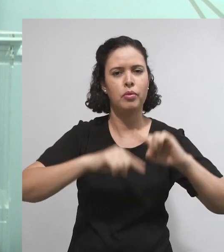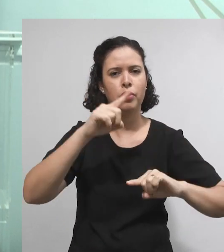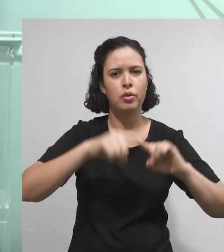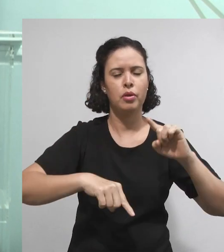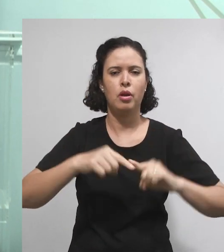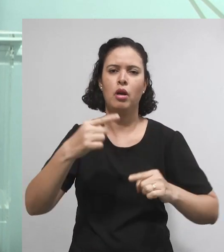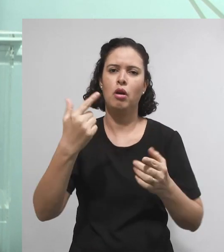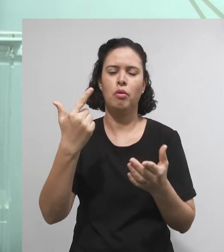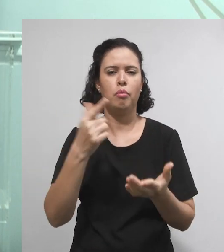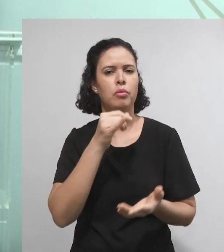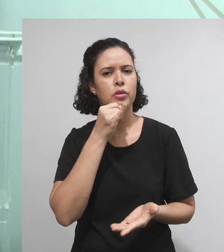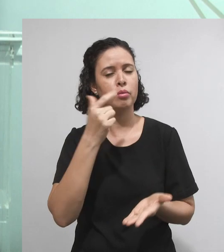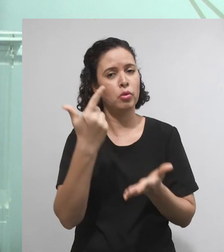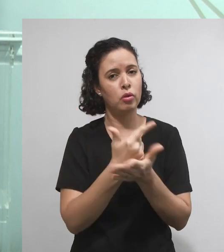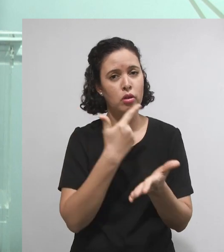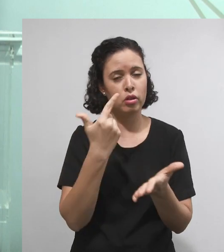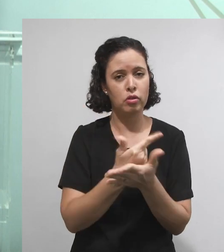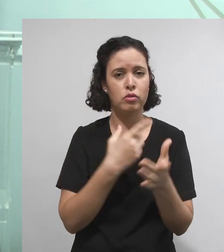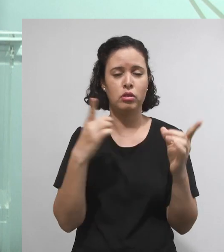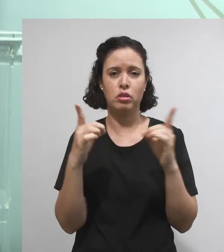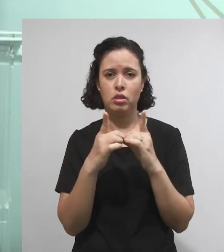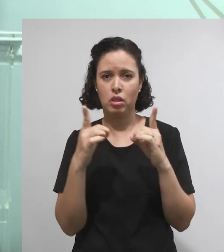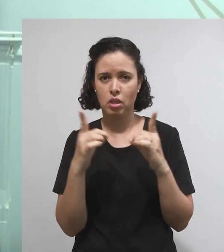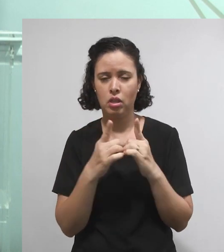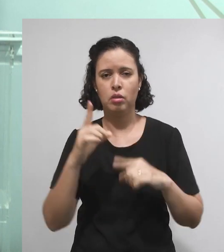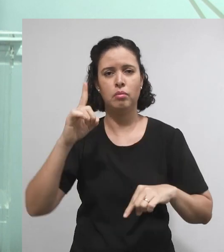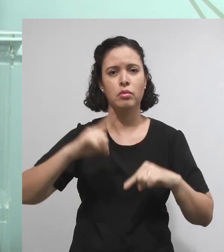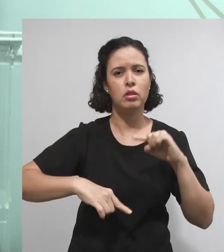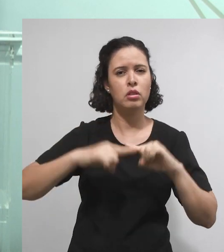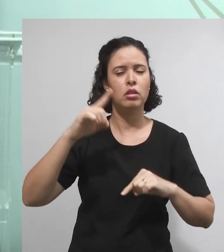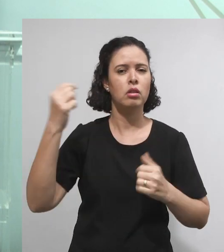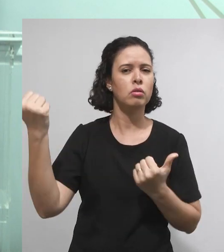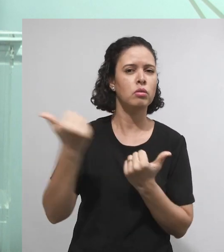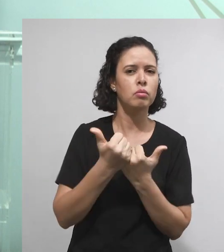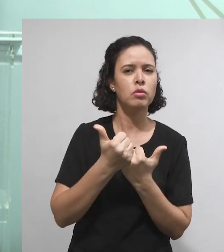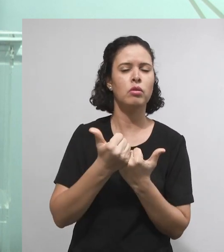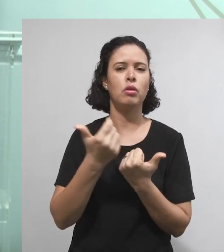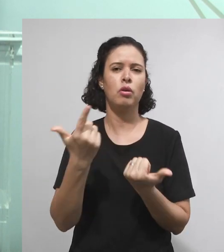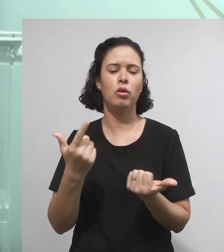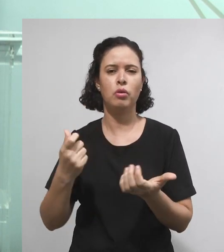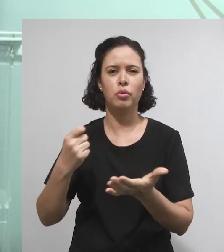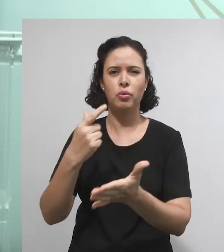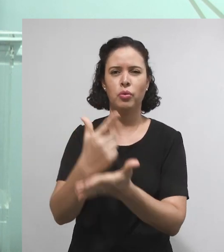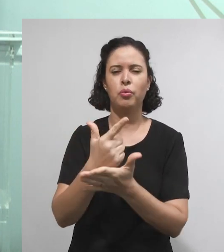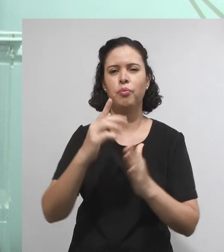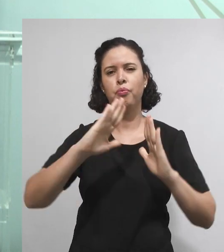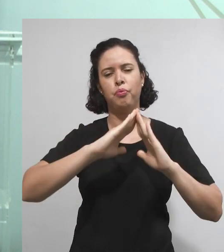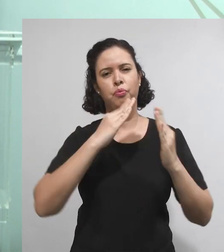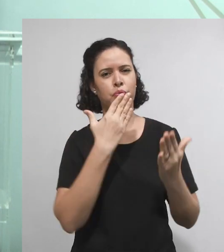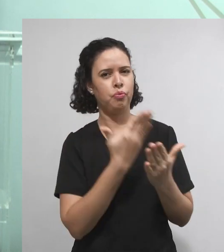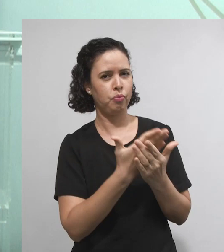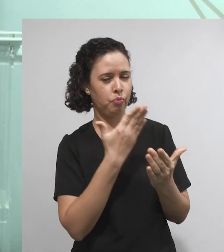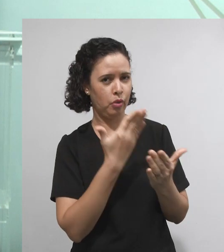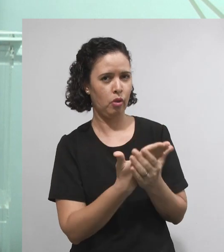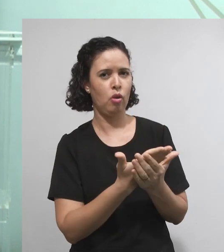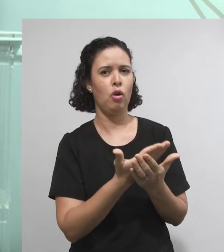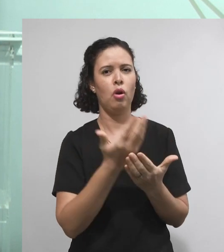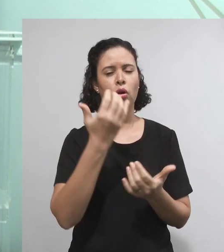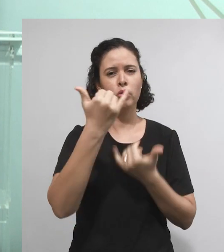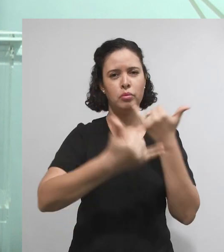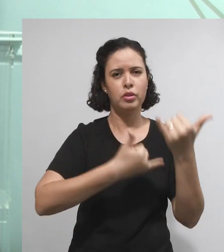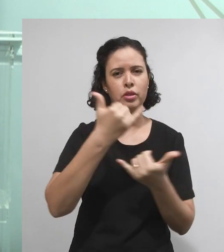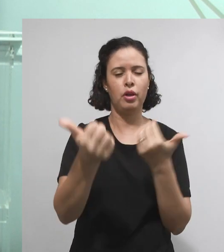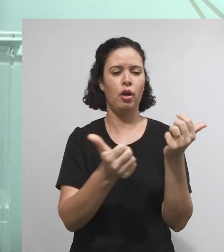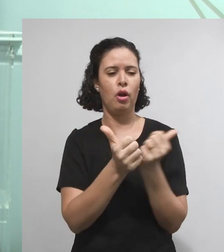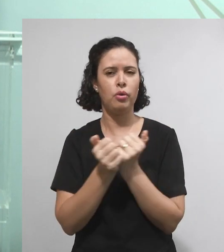materiais e guias, como livro didático, como materiais de suporte, aquisição das escolas de brinquedos,